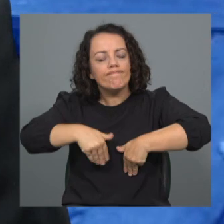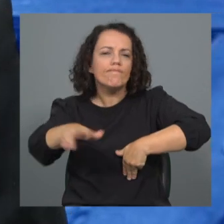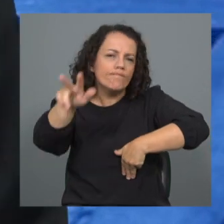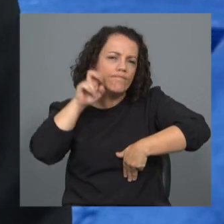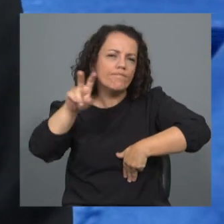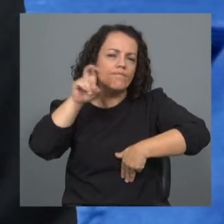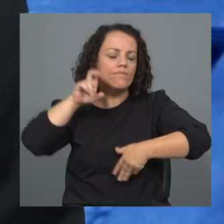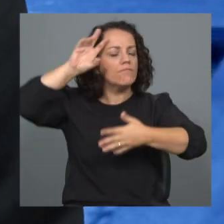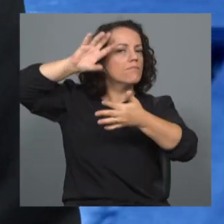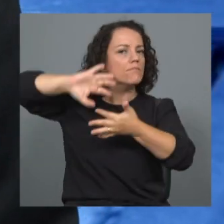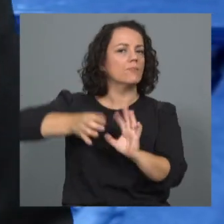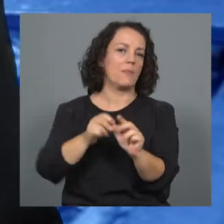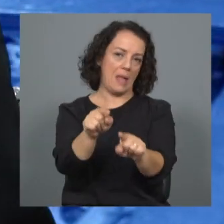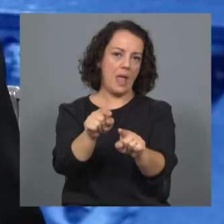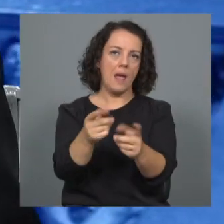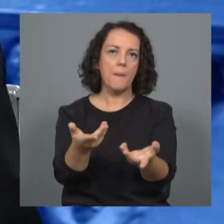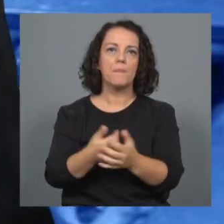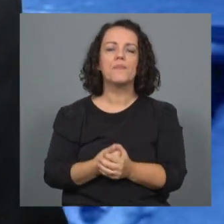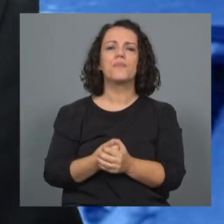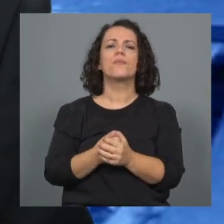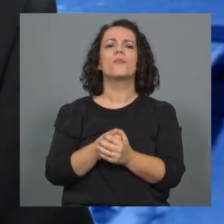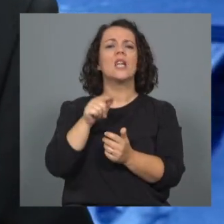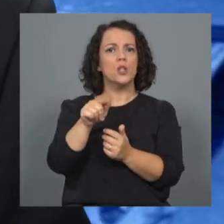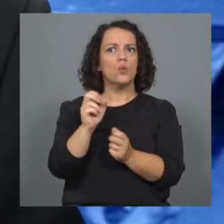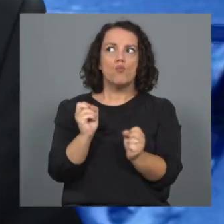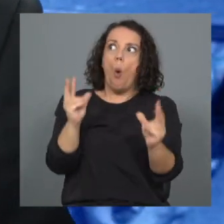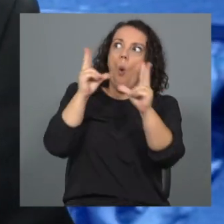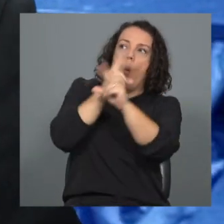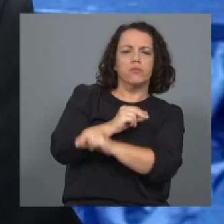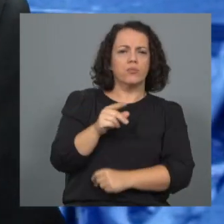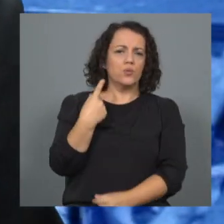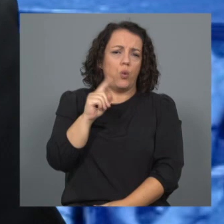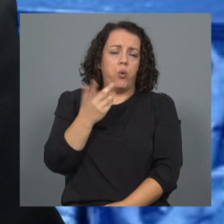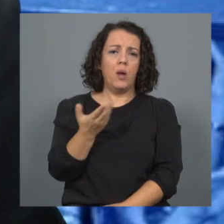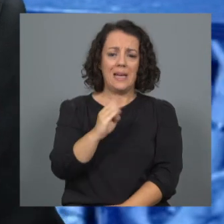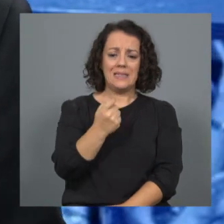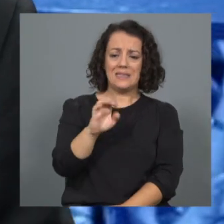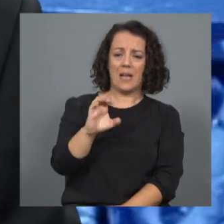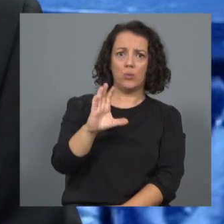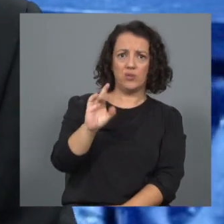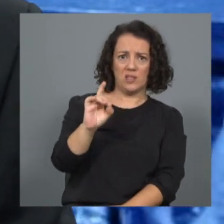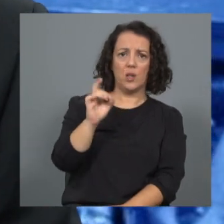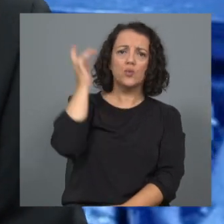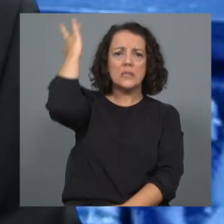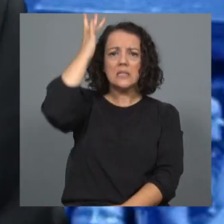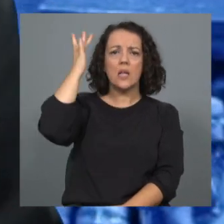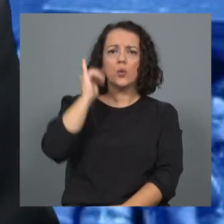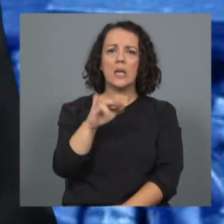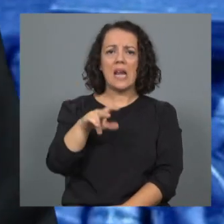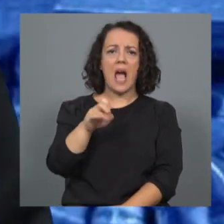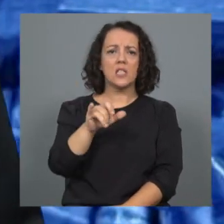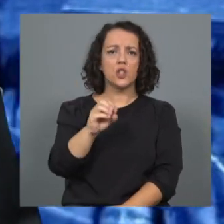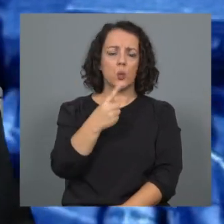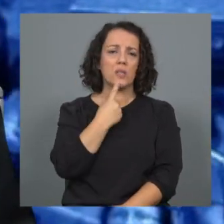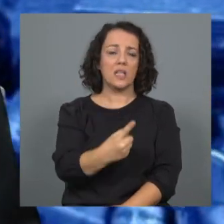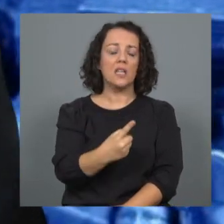por aí. E não é assim uma coisa tão nova. No século XVI, Santo Inácio já dizia que estar sempre pronto